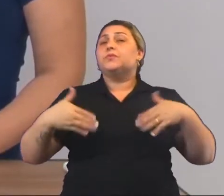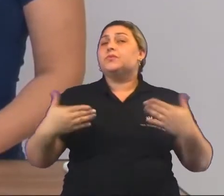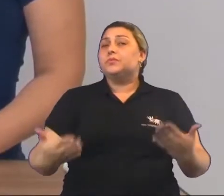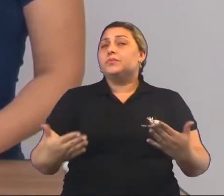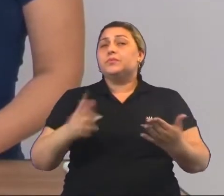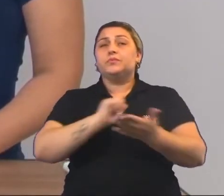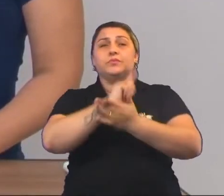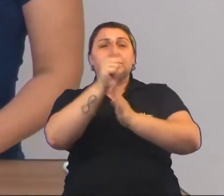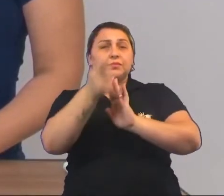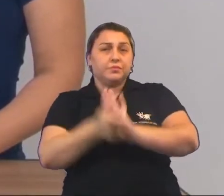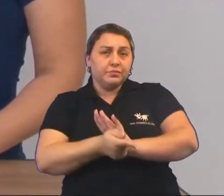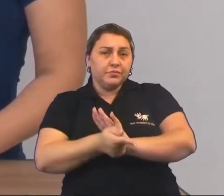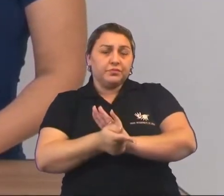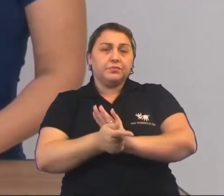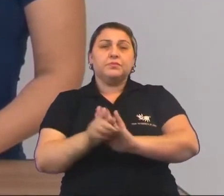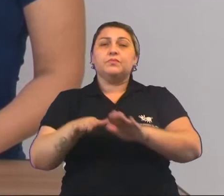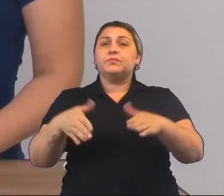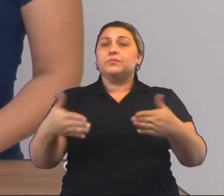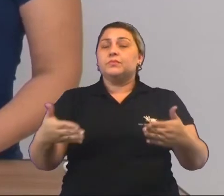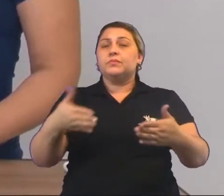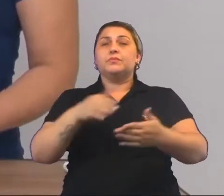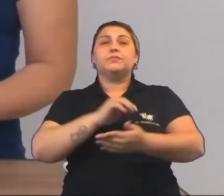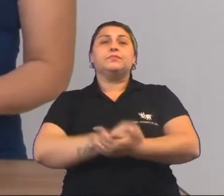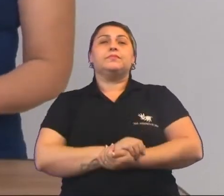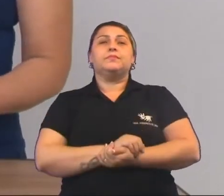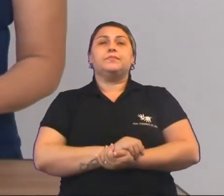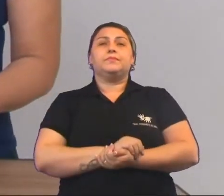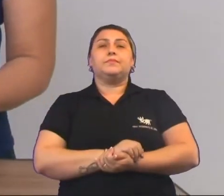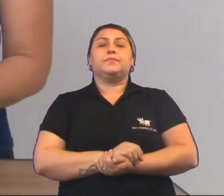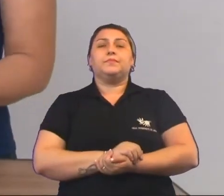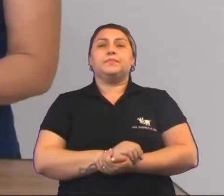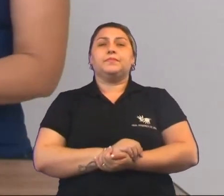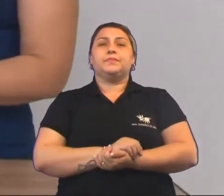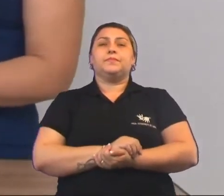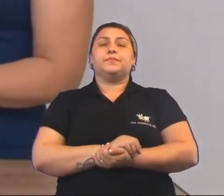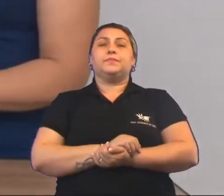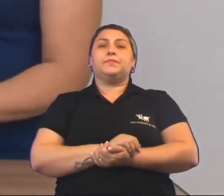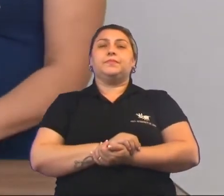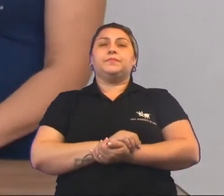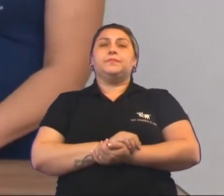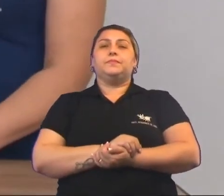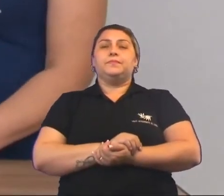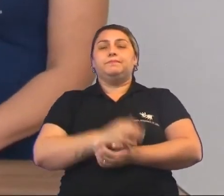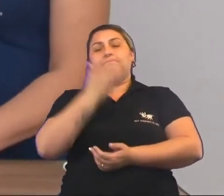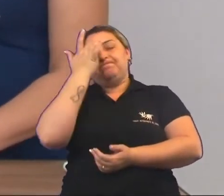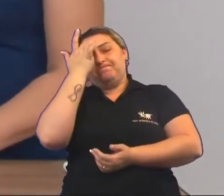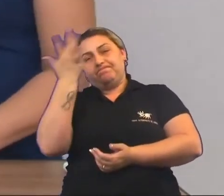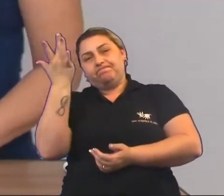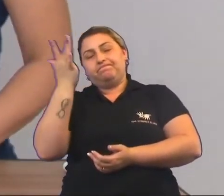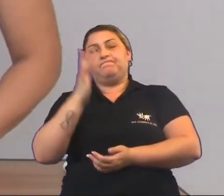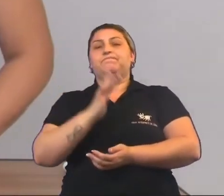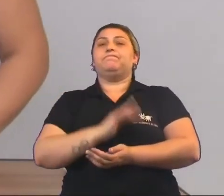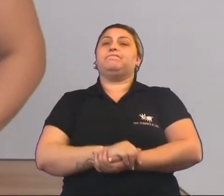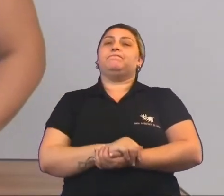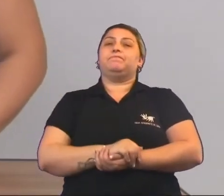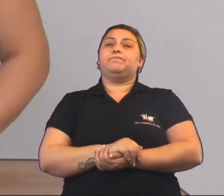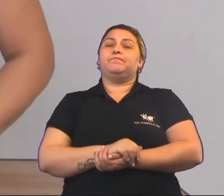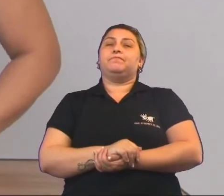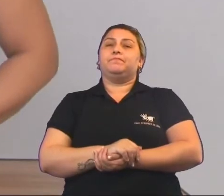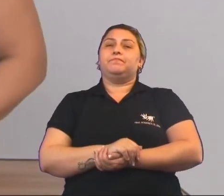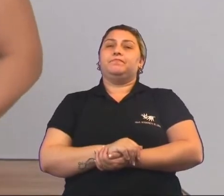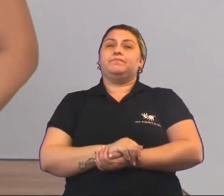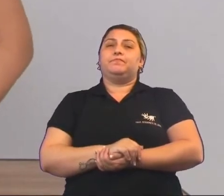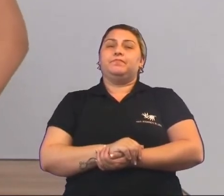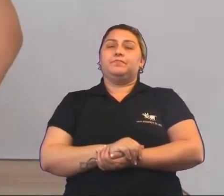que tipo? Ele é conto, fábula ou notícia? Ficou fácil, hein, turminha? Ficou